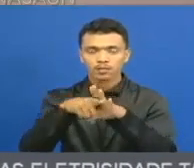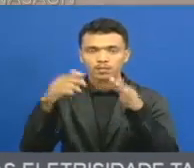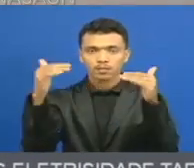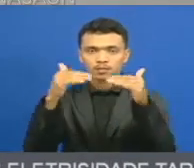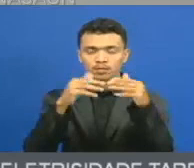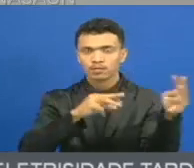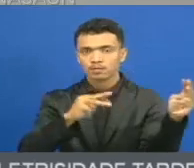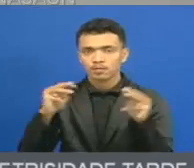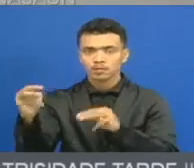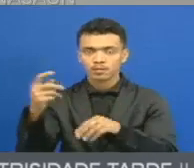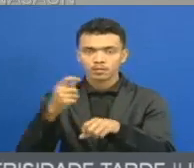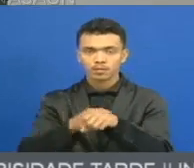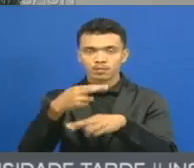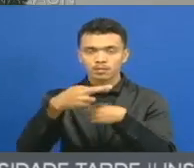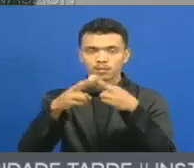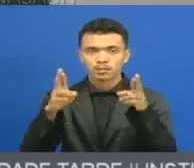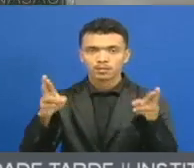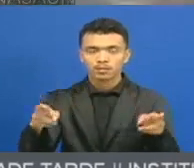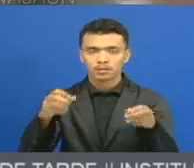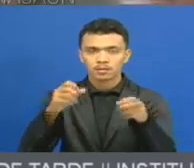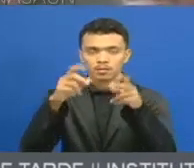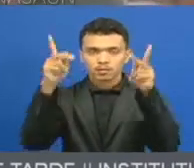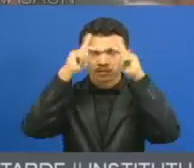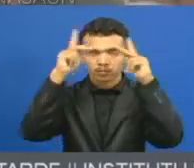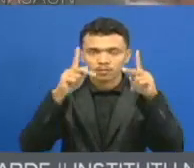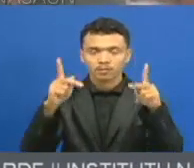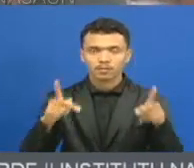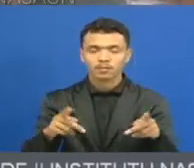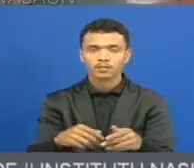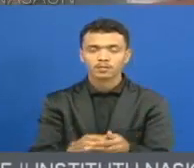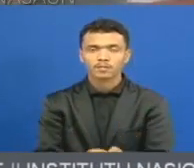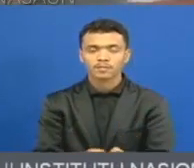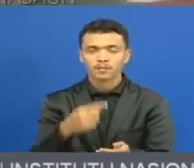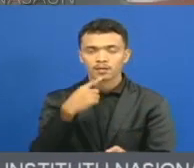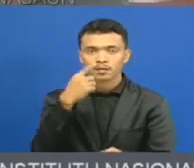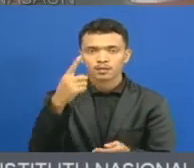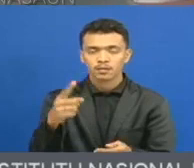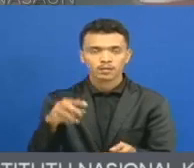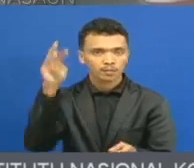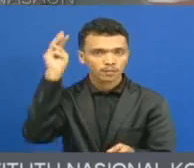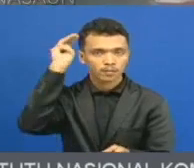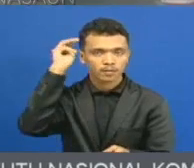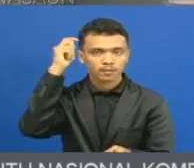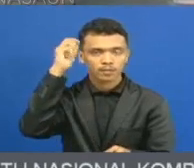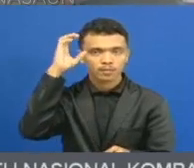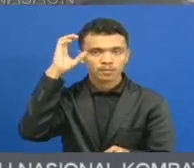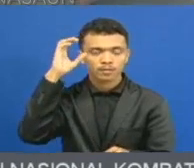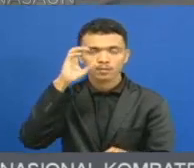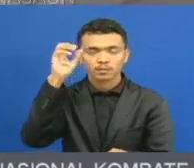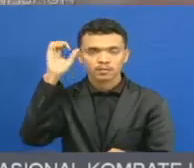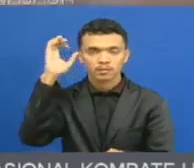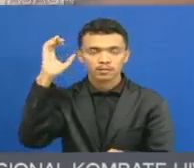Mudança Climática e a Salão Sway Room Timor Plaza Dili. Augusto Pinto, atetem, Ministério da Agricultura,